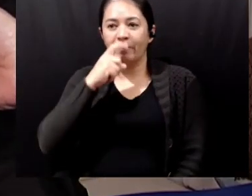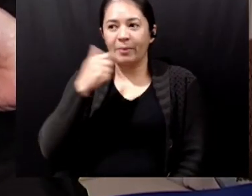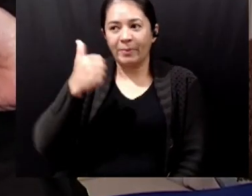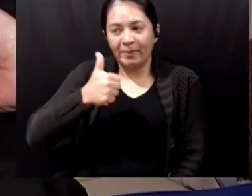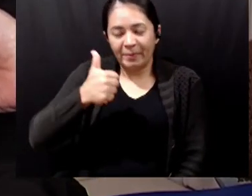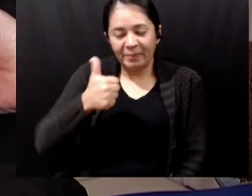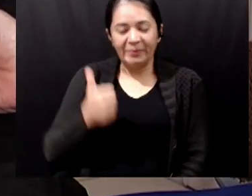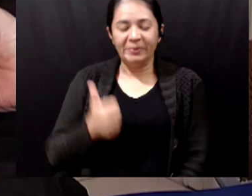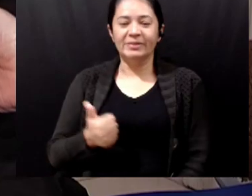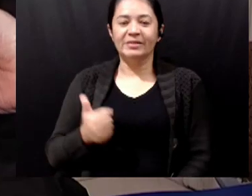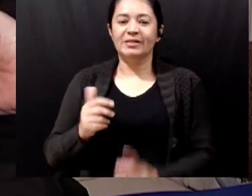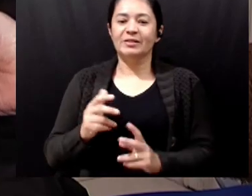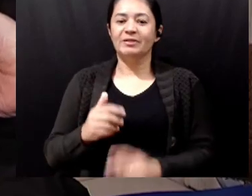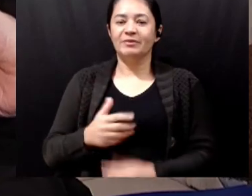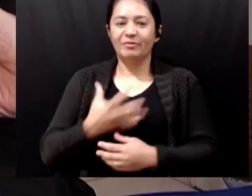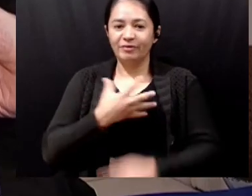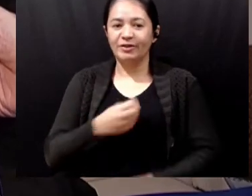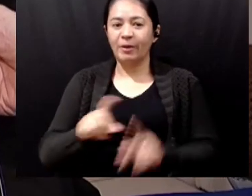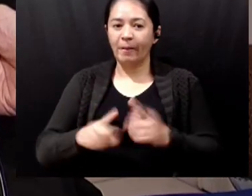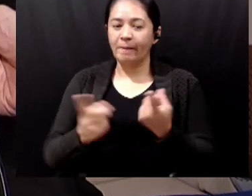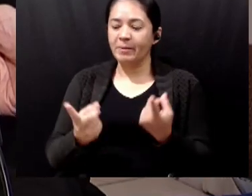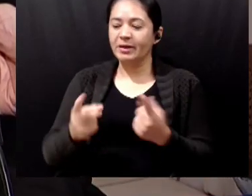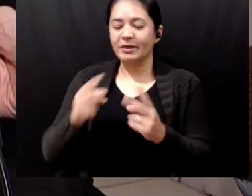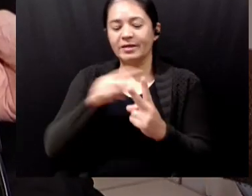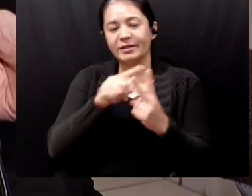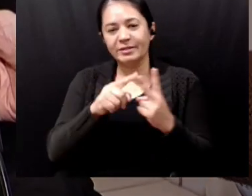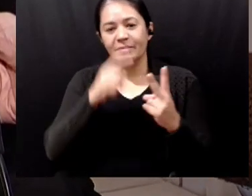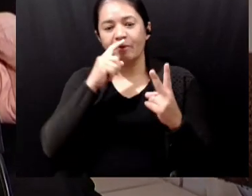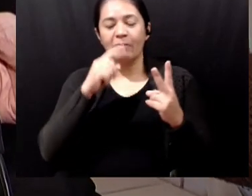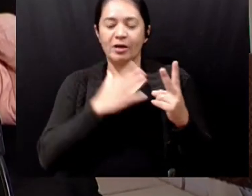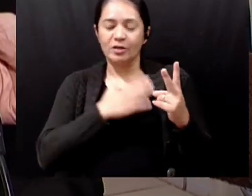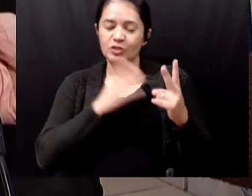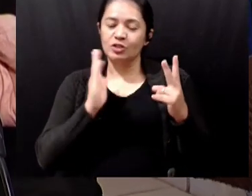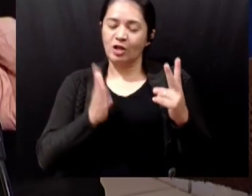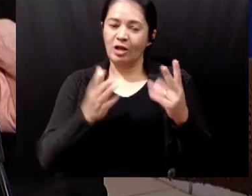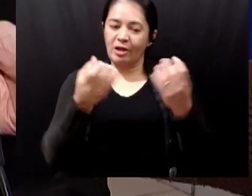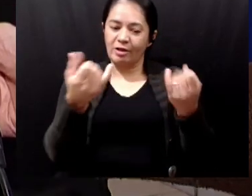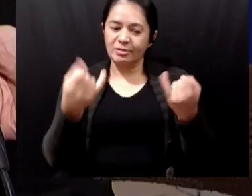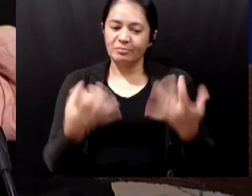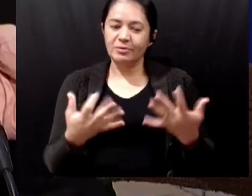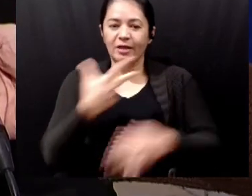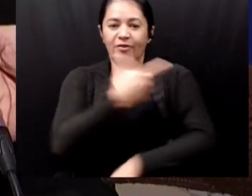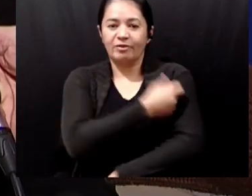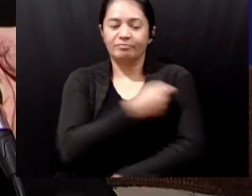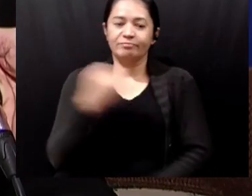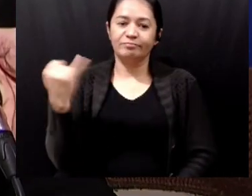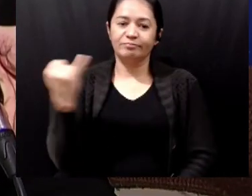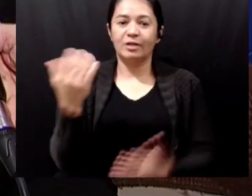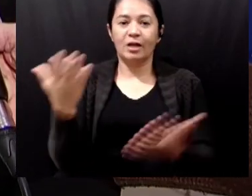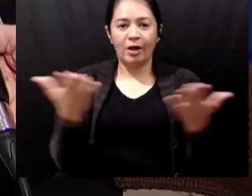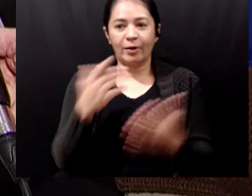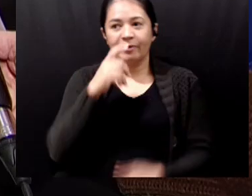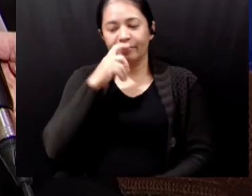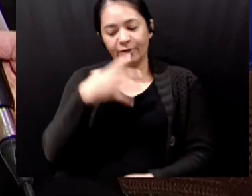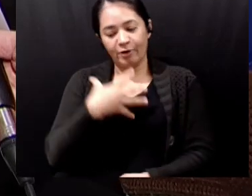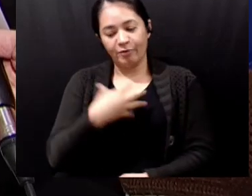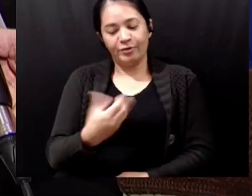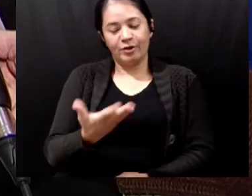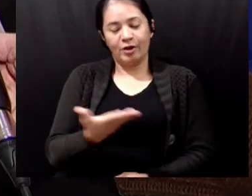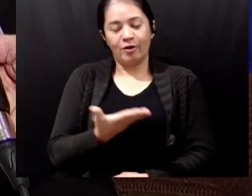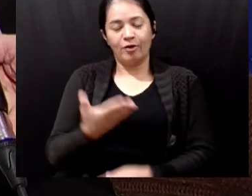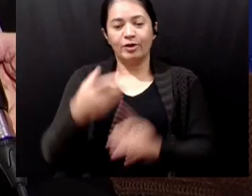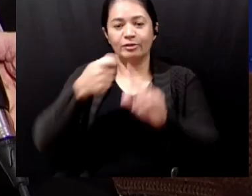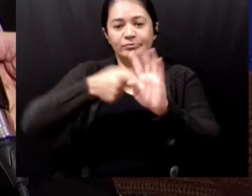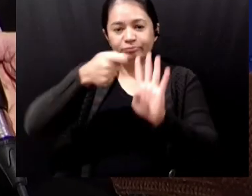os meus pais falando sobre a importância da vacinação, né? Então agora, sendo pai, tendo um filho de 4 meses, eu sempre